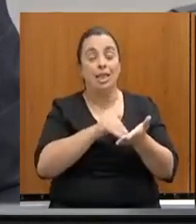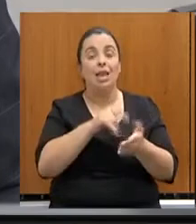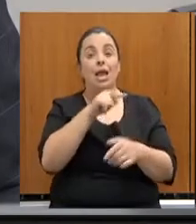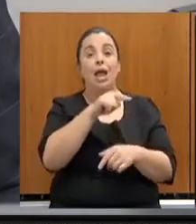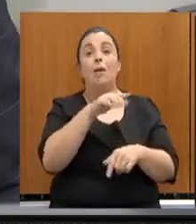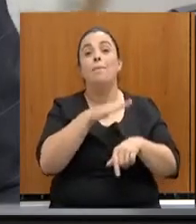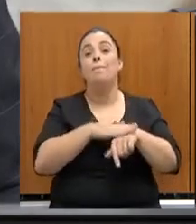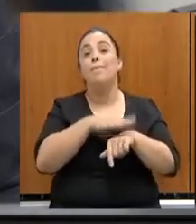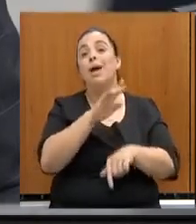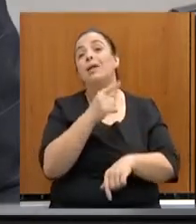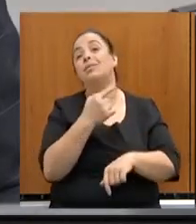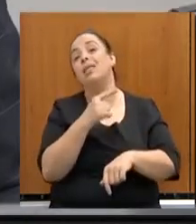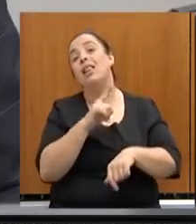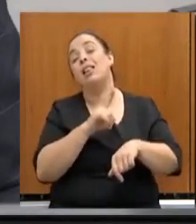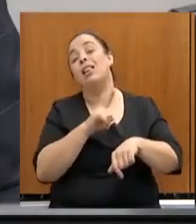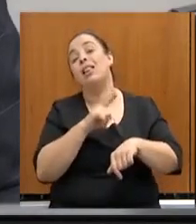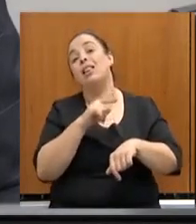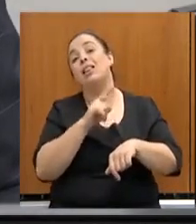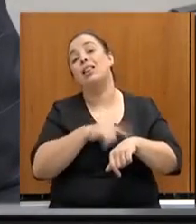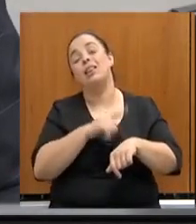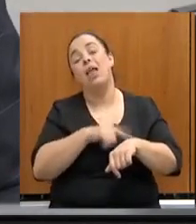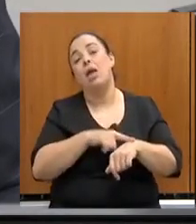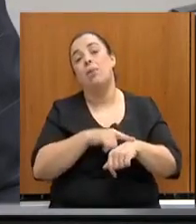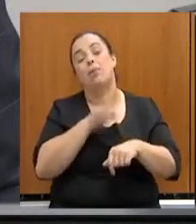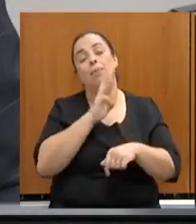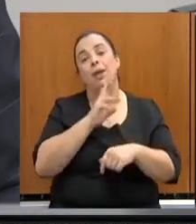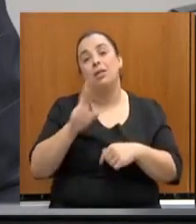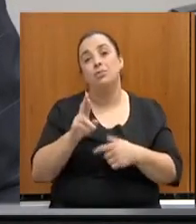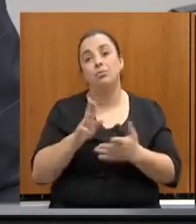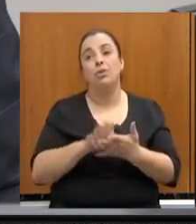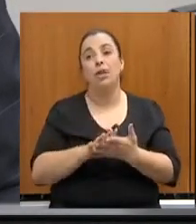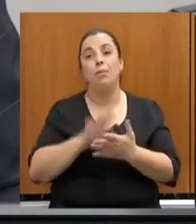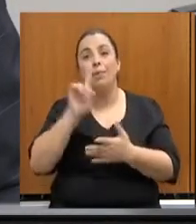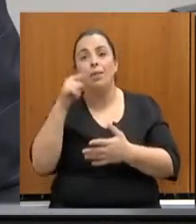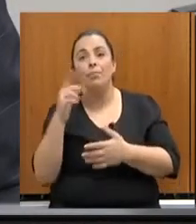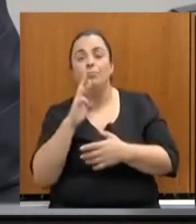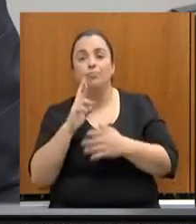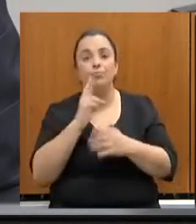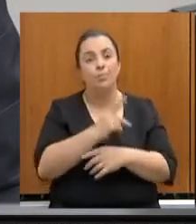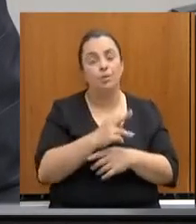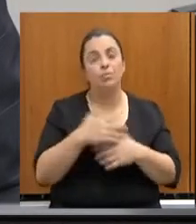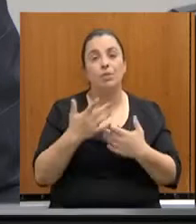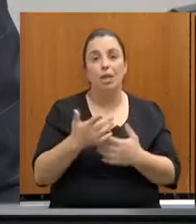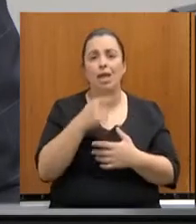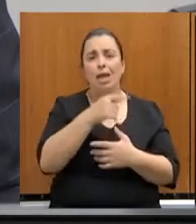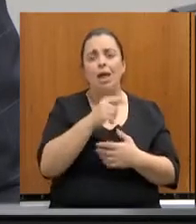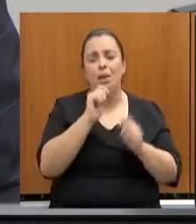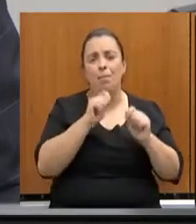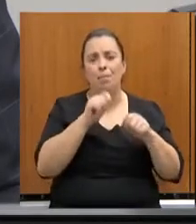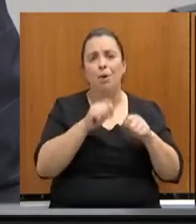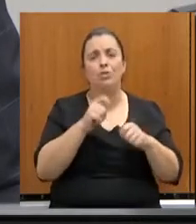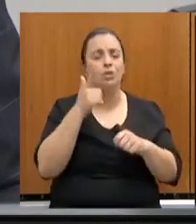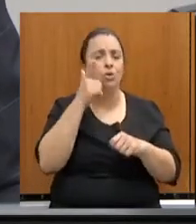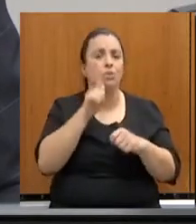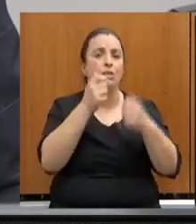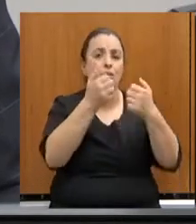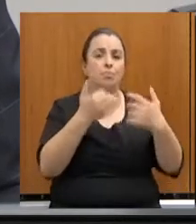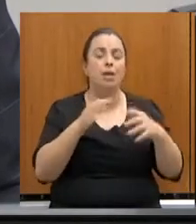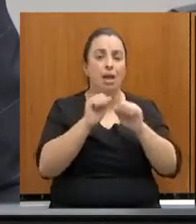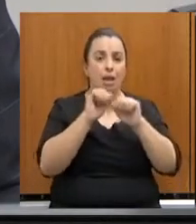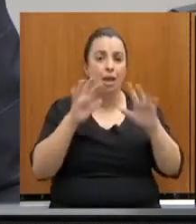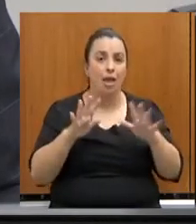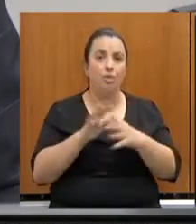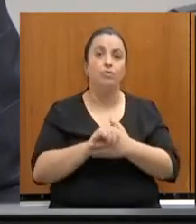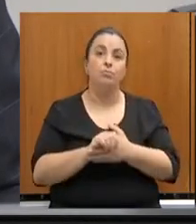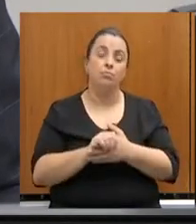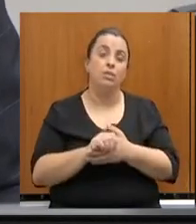deputado possa fazer uma interpelação ou algum questionamento para que a secretária posso usar da palavra Caso contrário eu vou